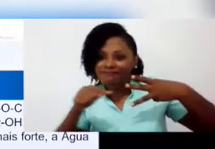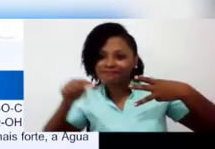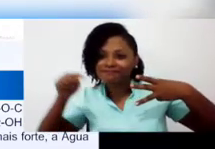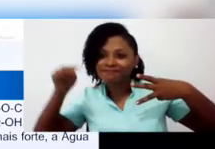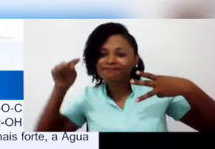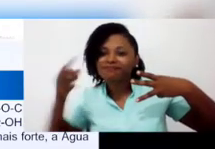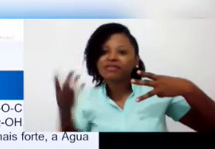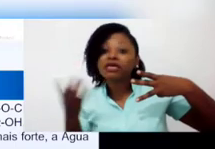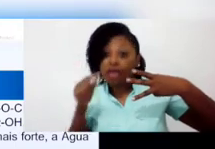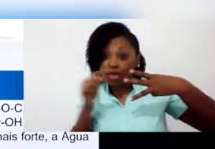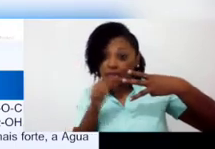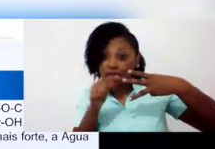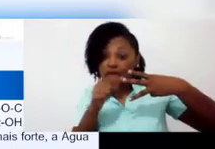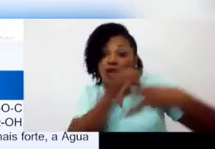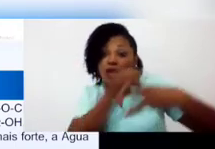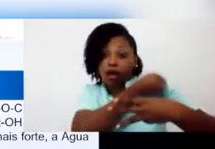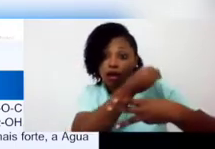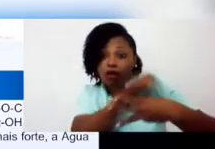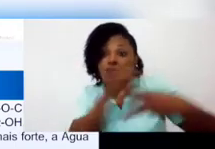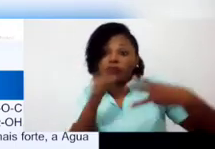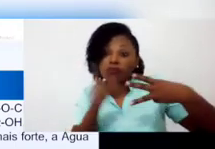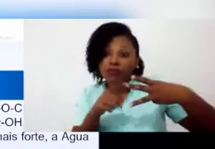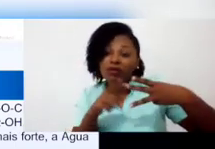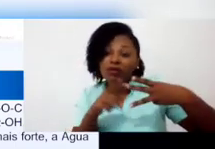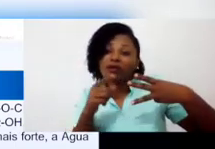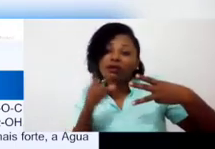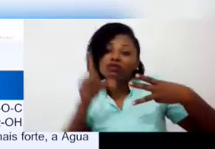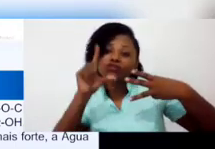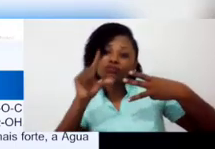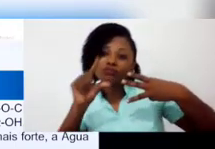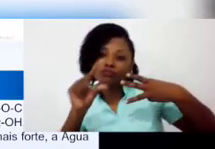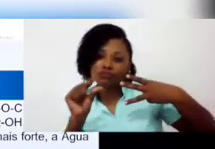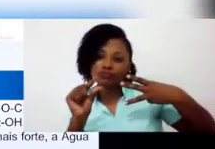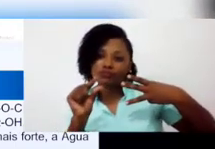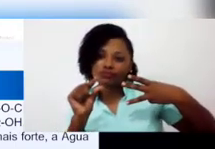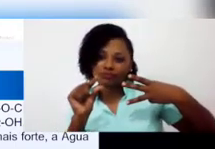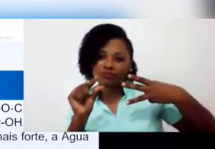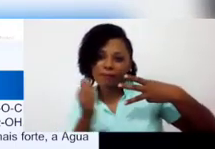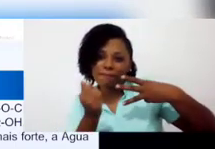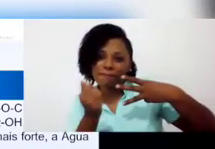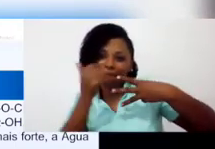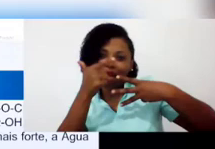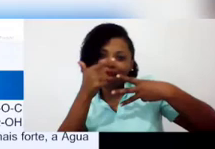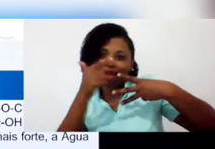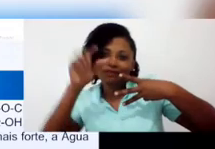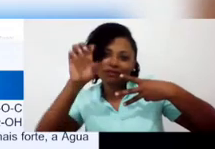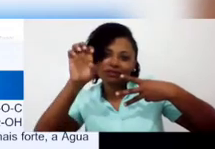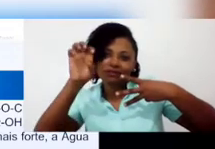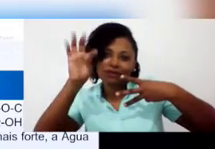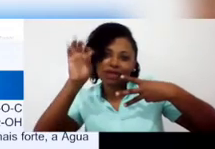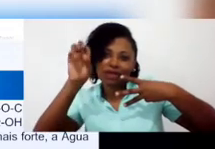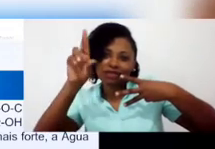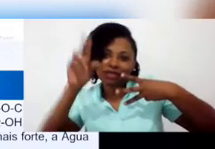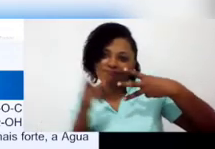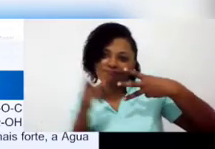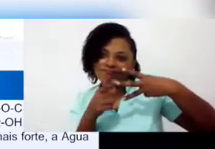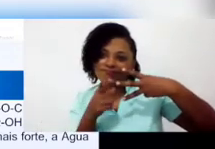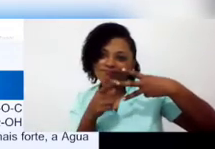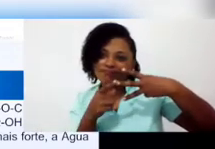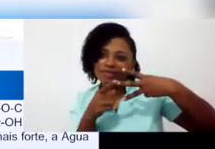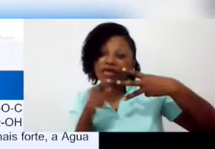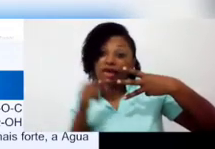nada grifado aqui, mas o álcool, você pode perceber que ele é mais baixo. Por quê? Porque a pressão